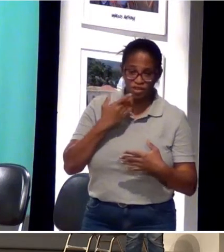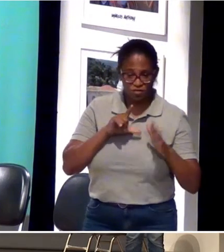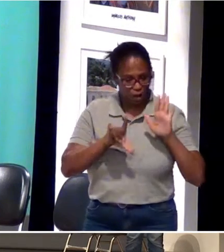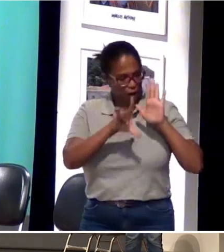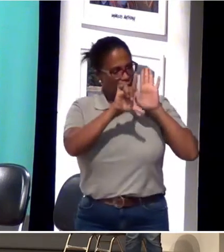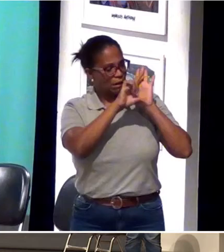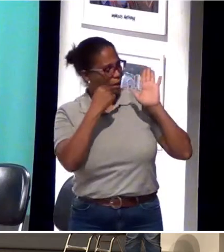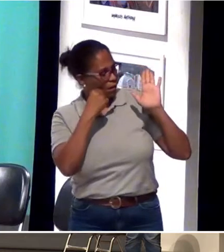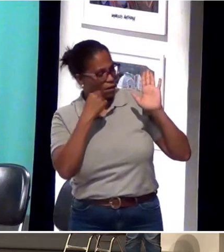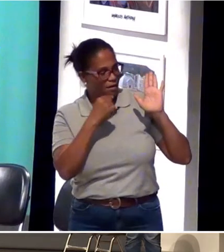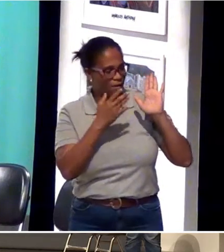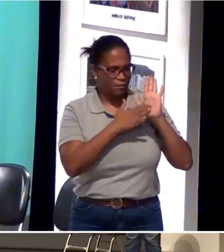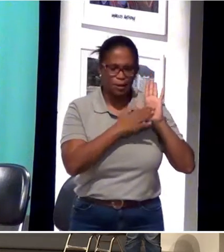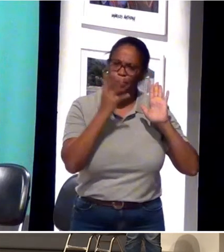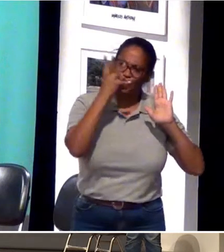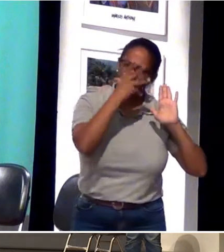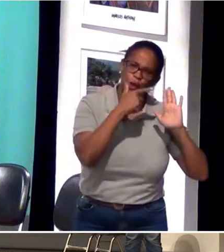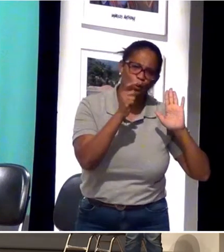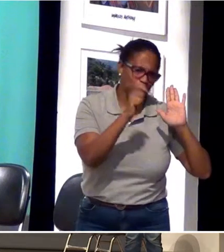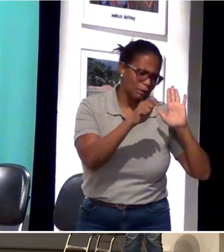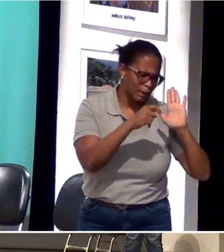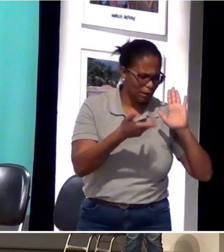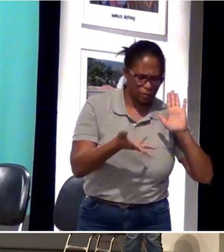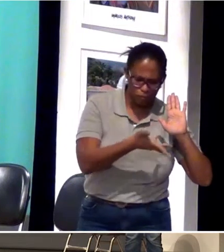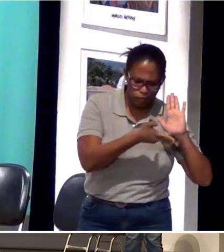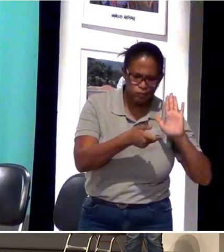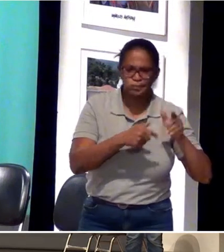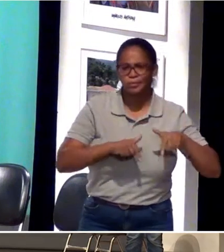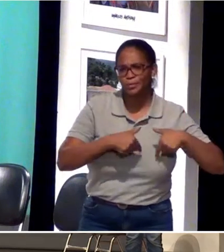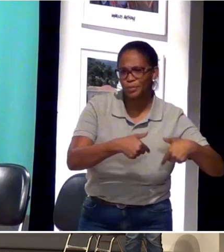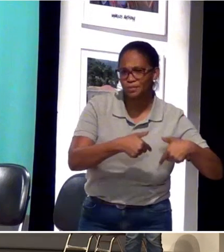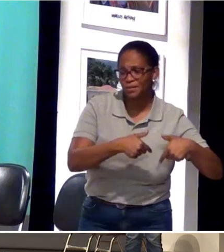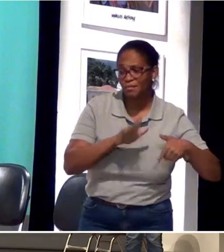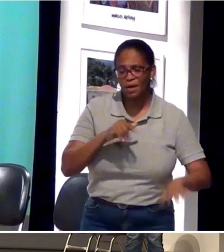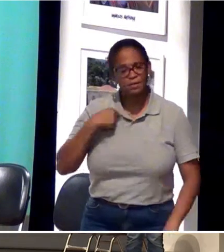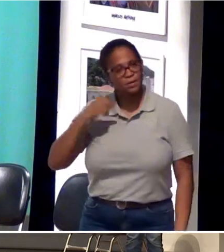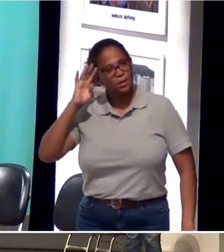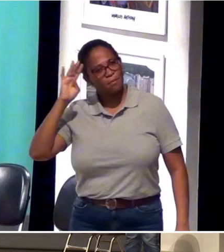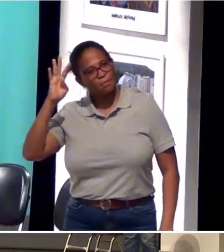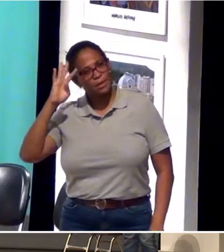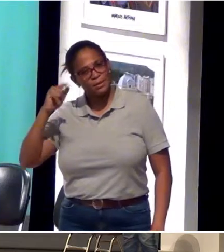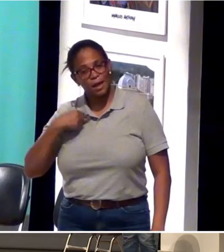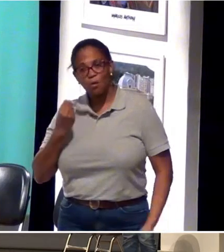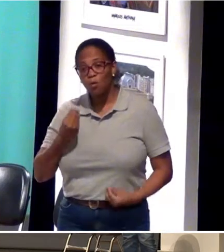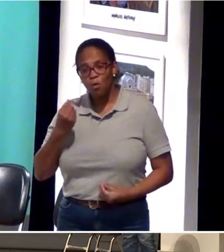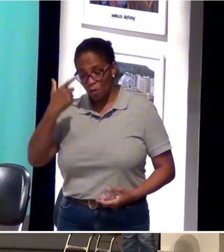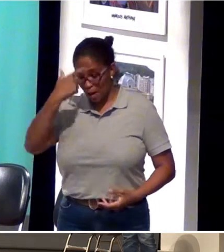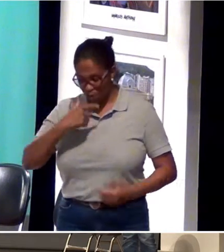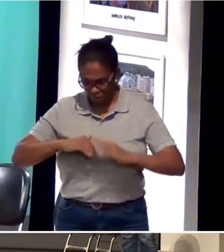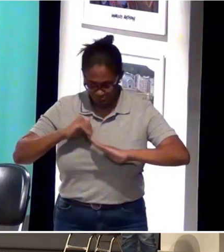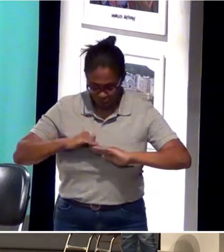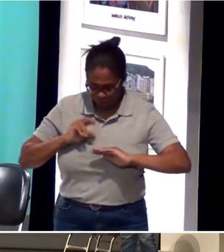da lei, né? A beleza do que é possível o papel escrever, mas a gente pensar como é que a gente é capaz de olhar para esse